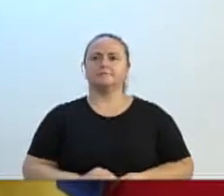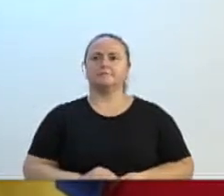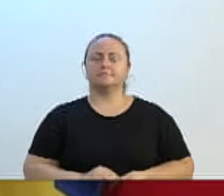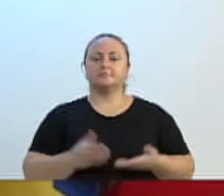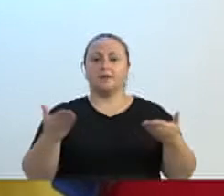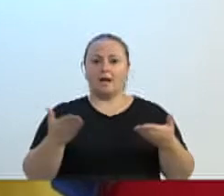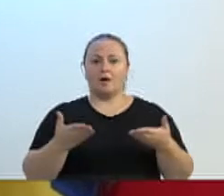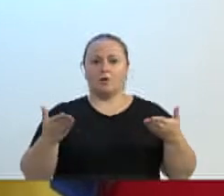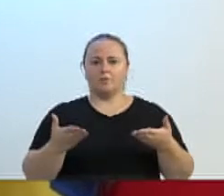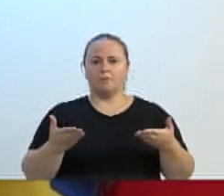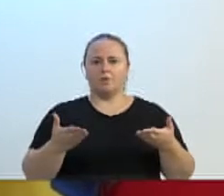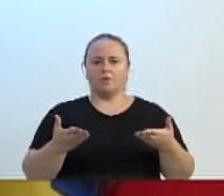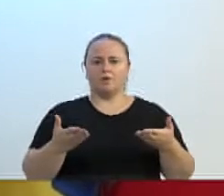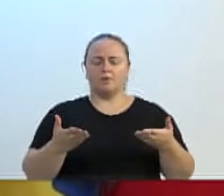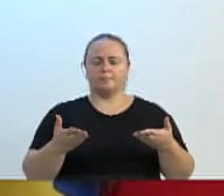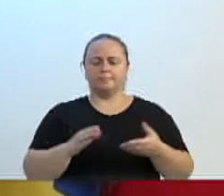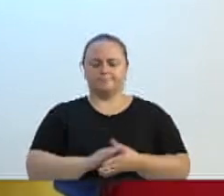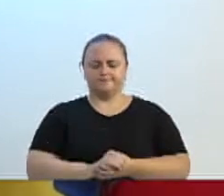aqui